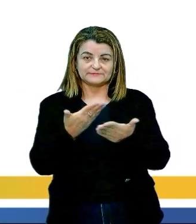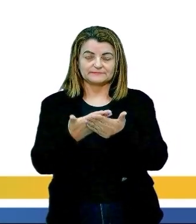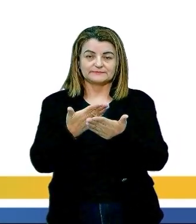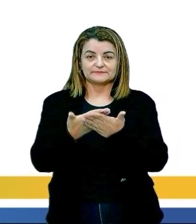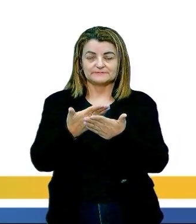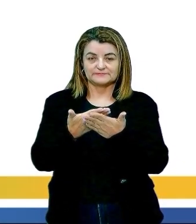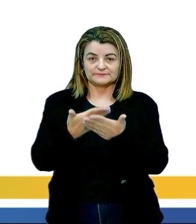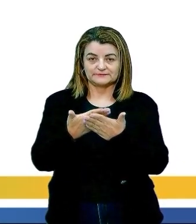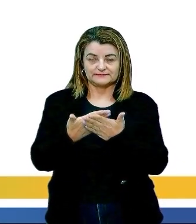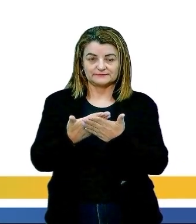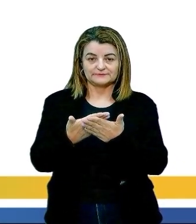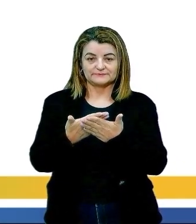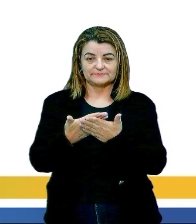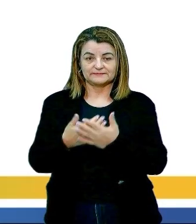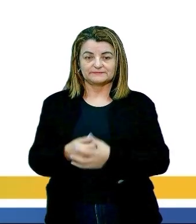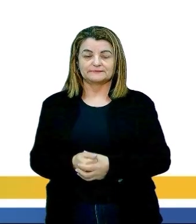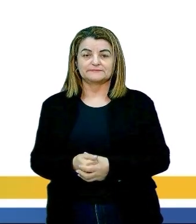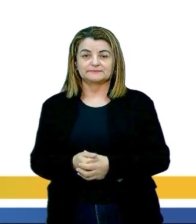de hoje.